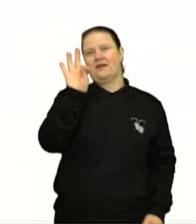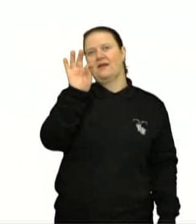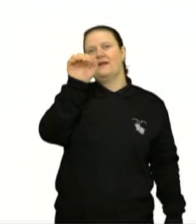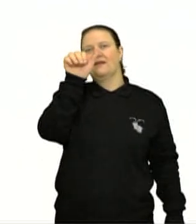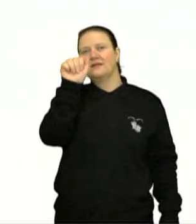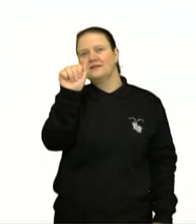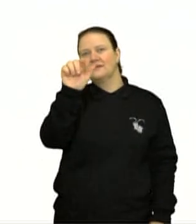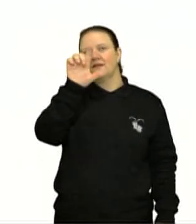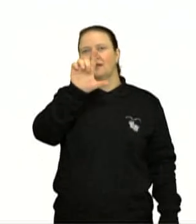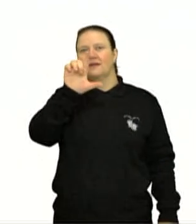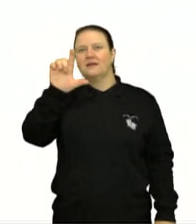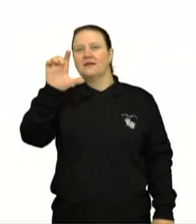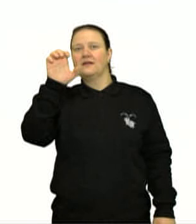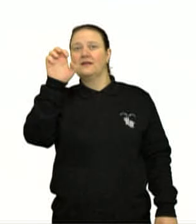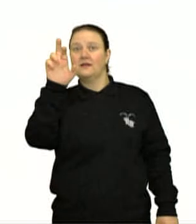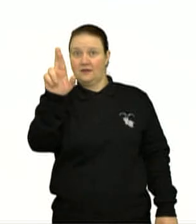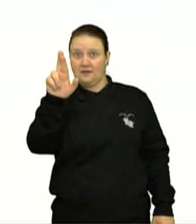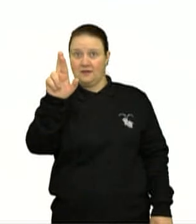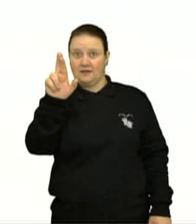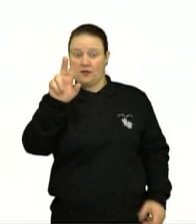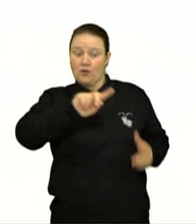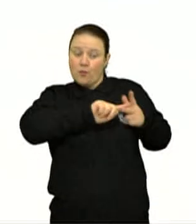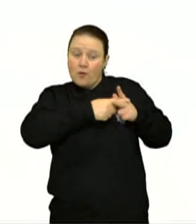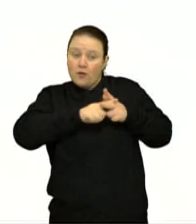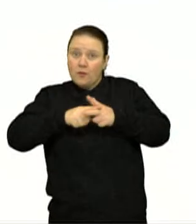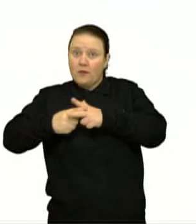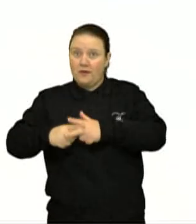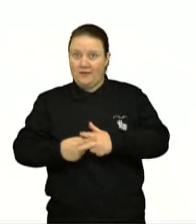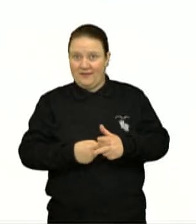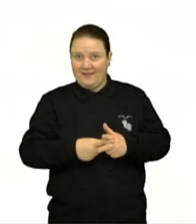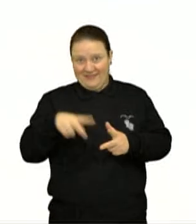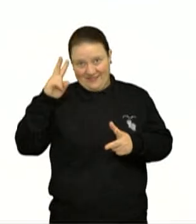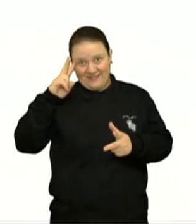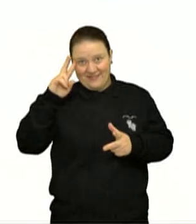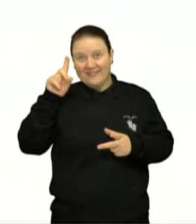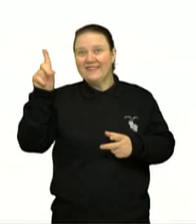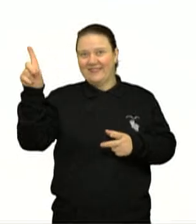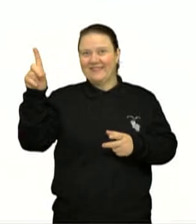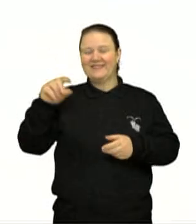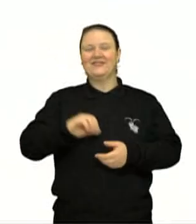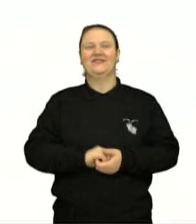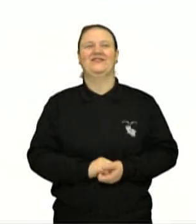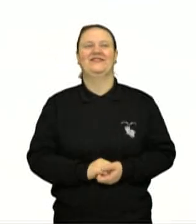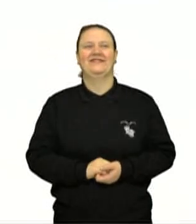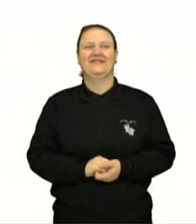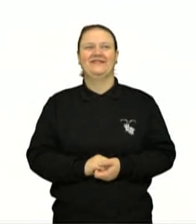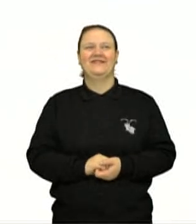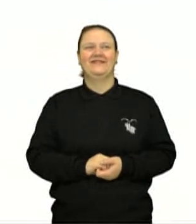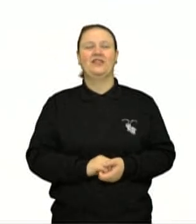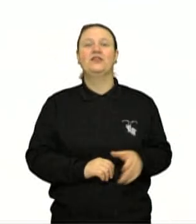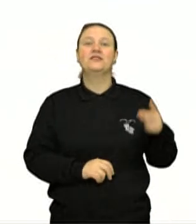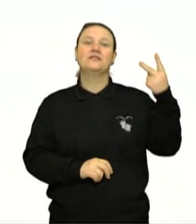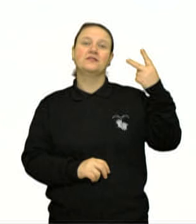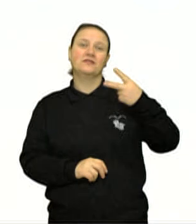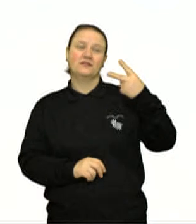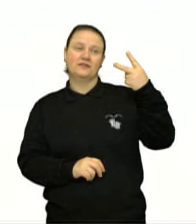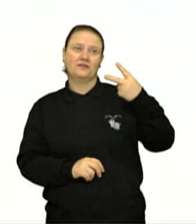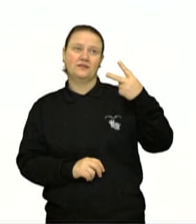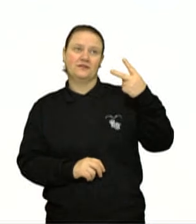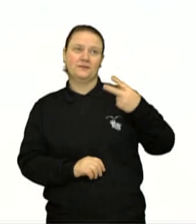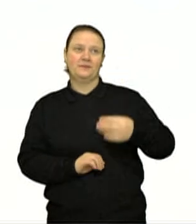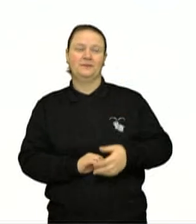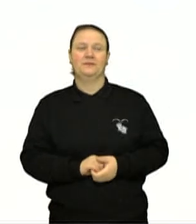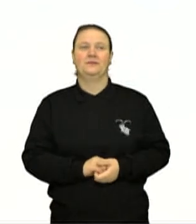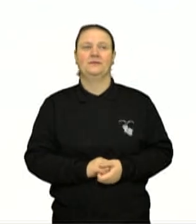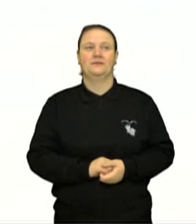Taller, sí, para el taller, e não oficina. Oficina é escritório, tá? Vamos seguir. 2. Se me dá